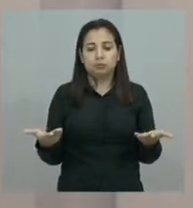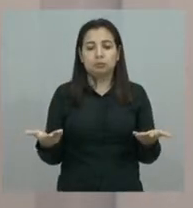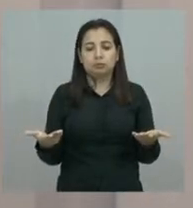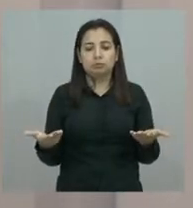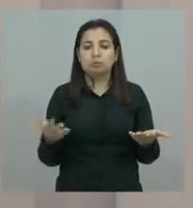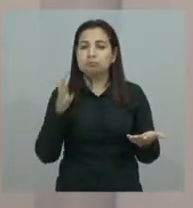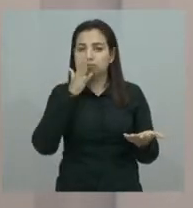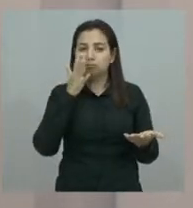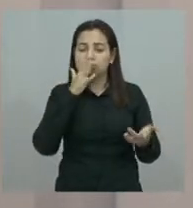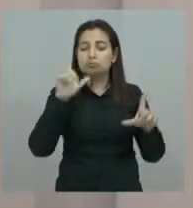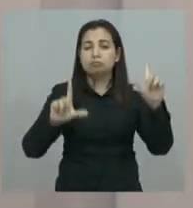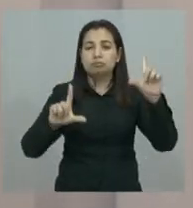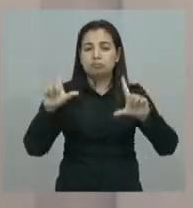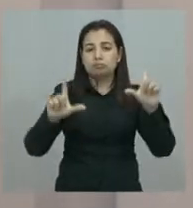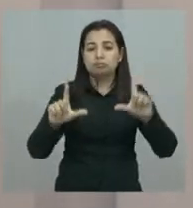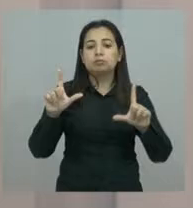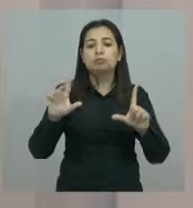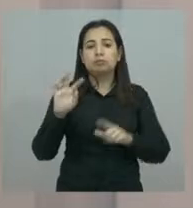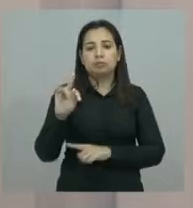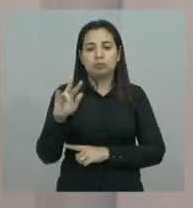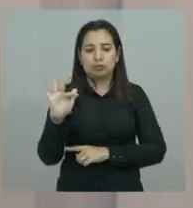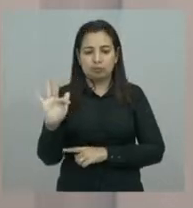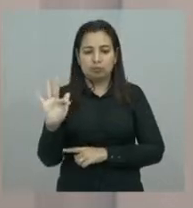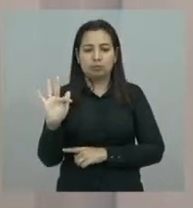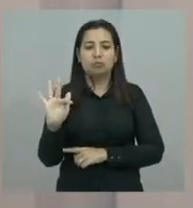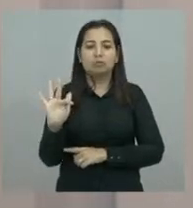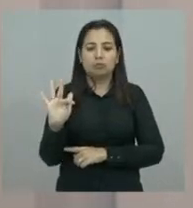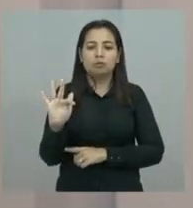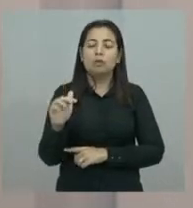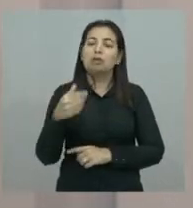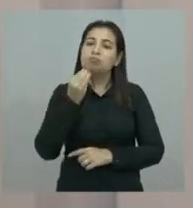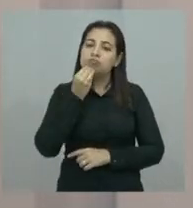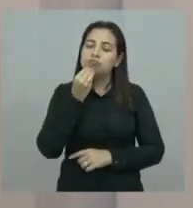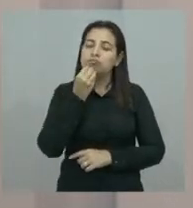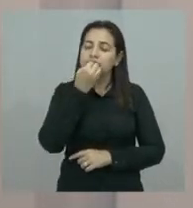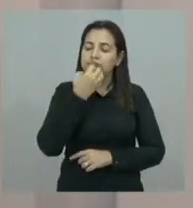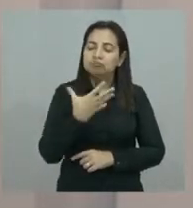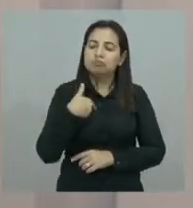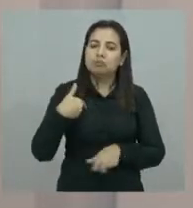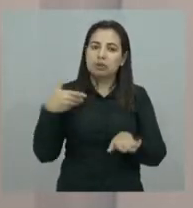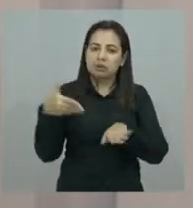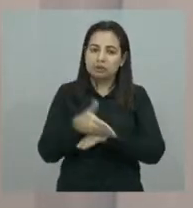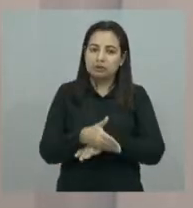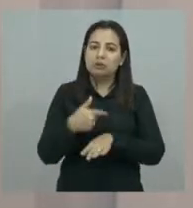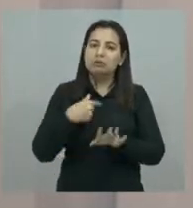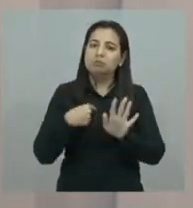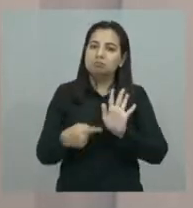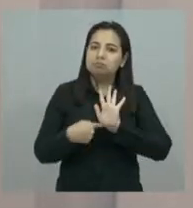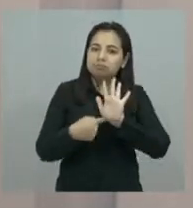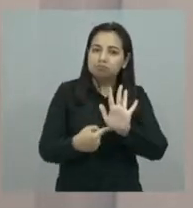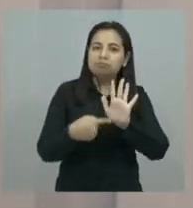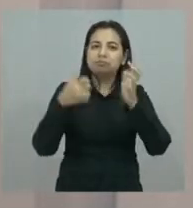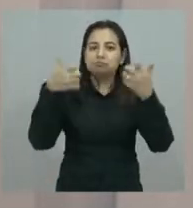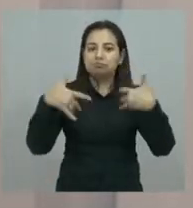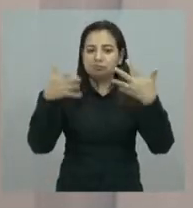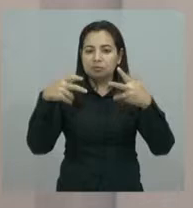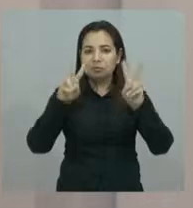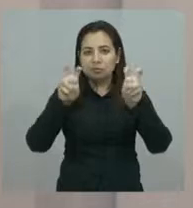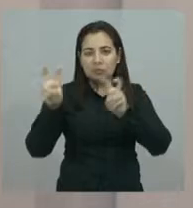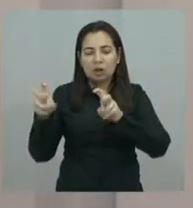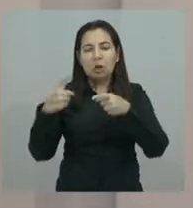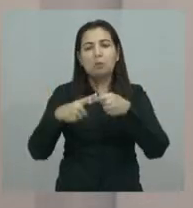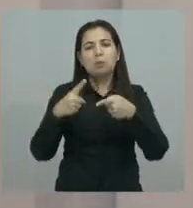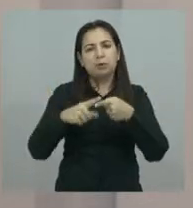da TV Câmara. Eu queria agradecer a oportunidade, Paulo, de estar aqui, de estar divulgando essa patologia que ainda sofre